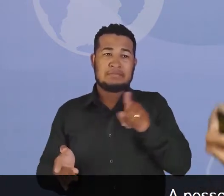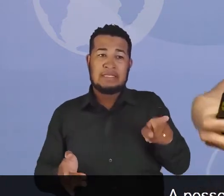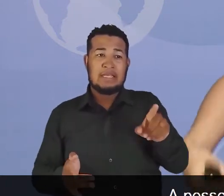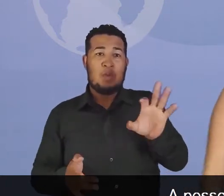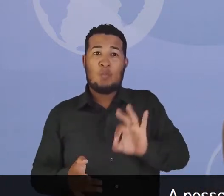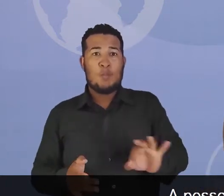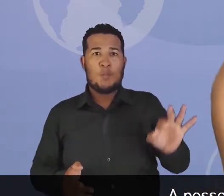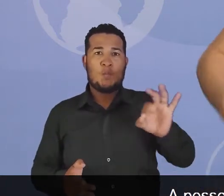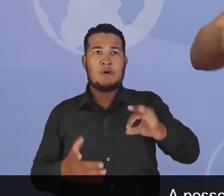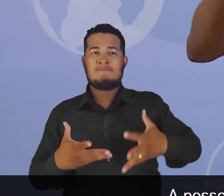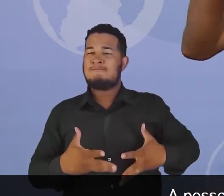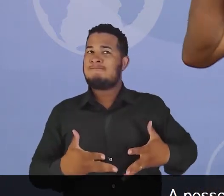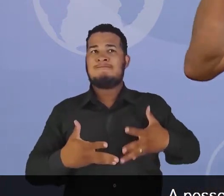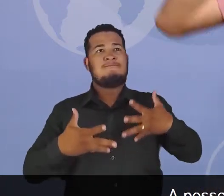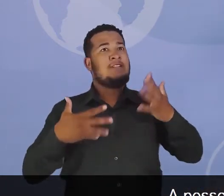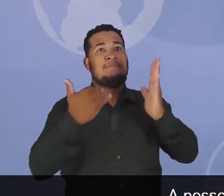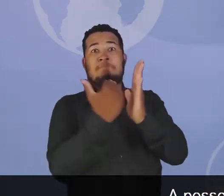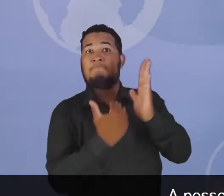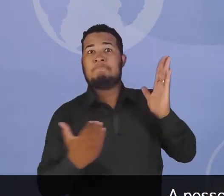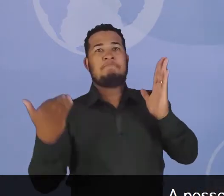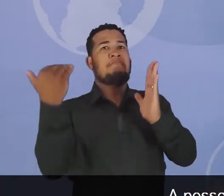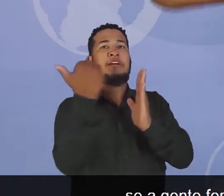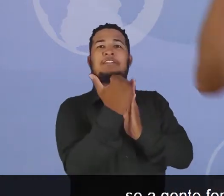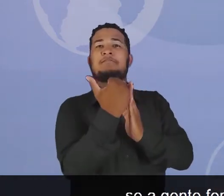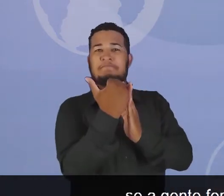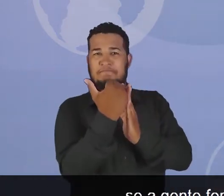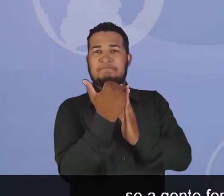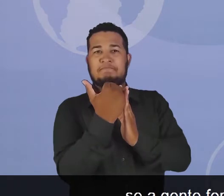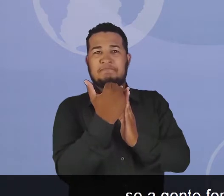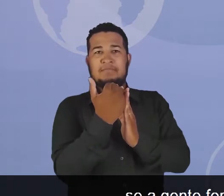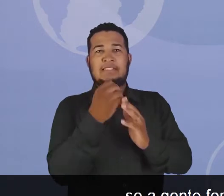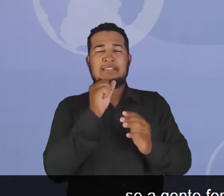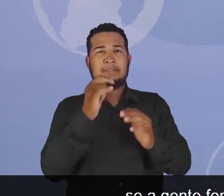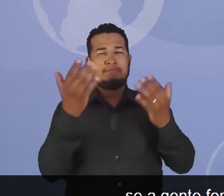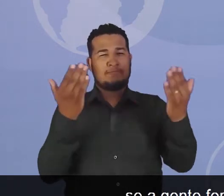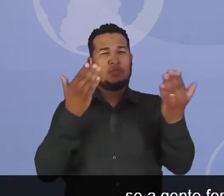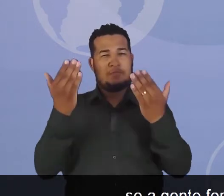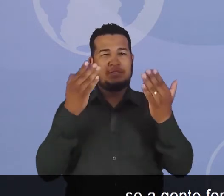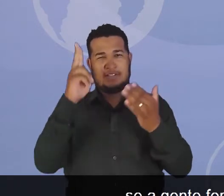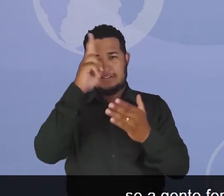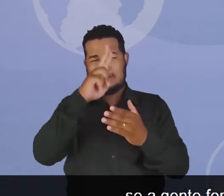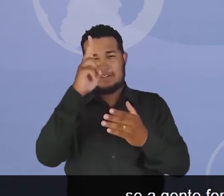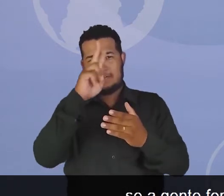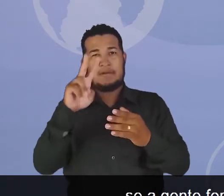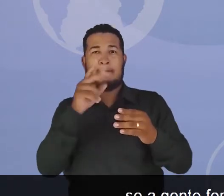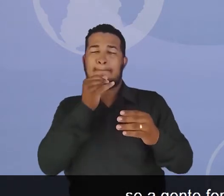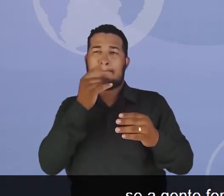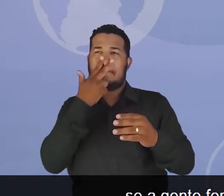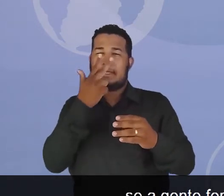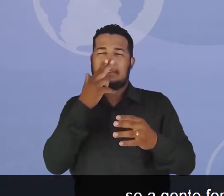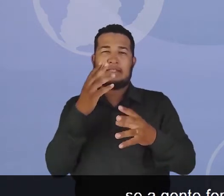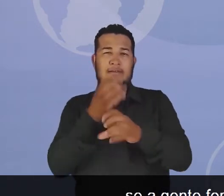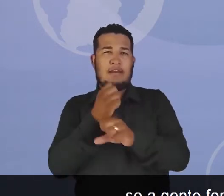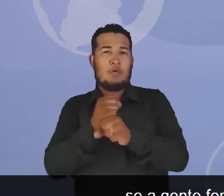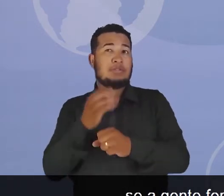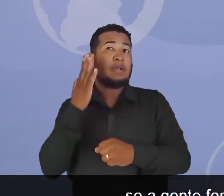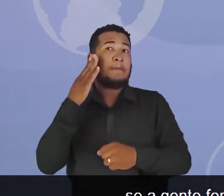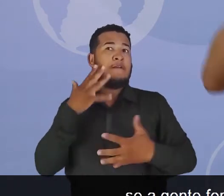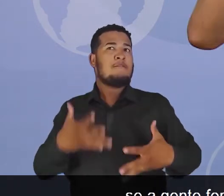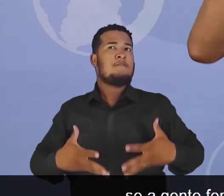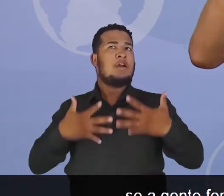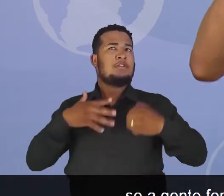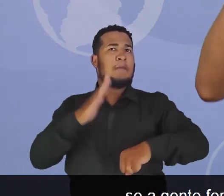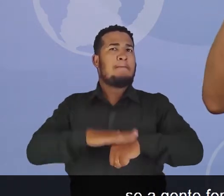tem nenhum, teria uma felicidade maior se a gente for fazer aquele cálculo proposto pelo utilitarismo